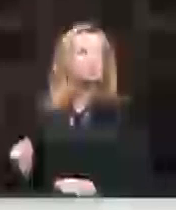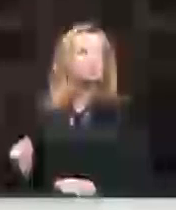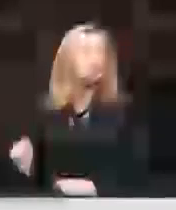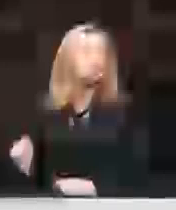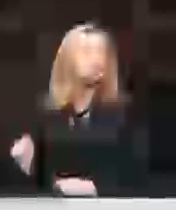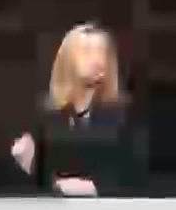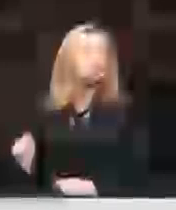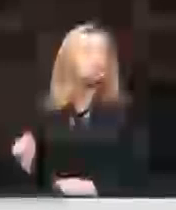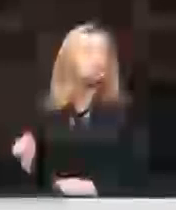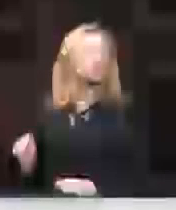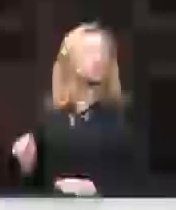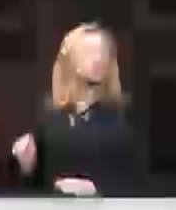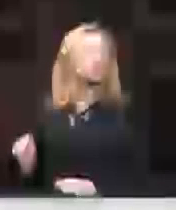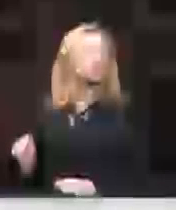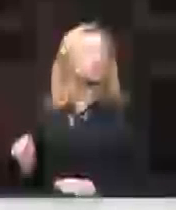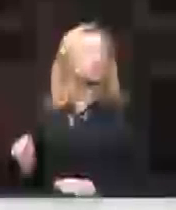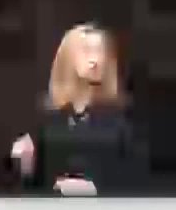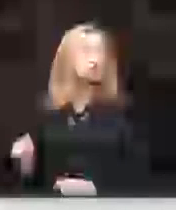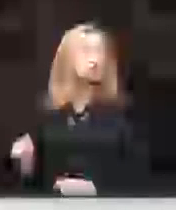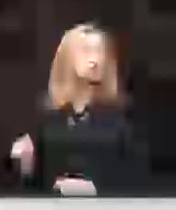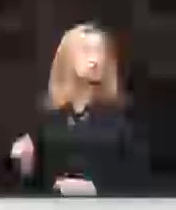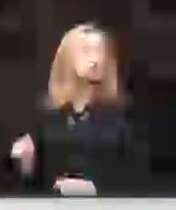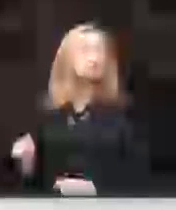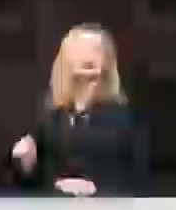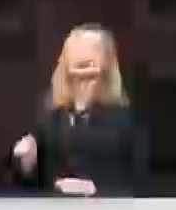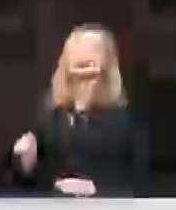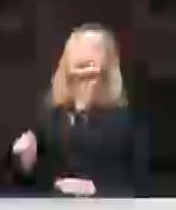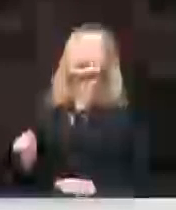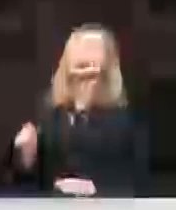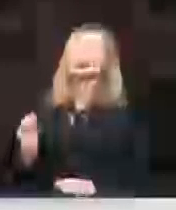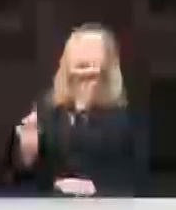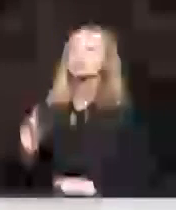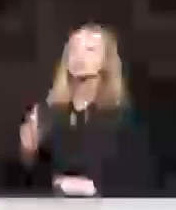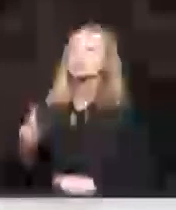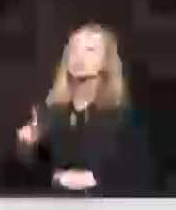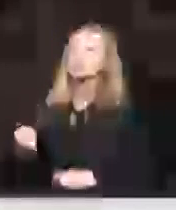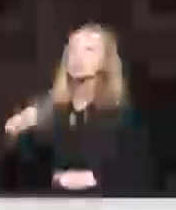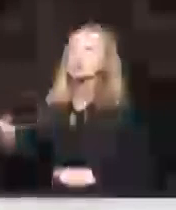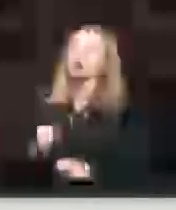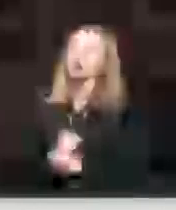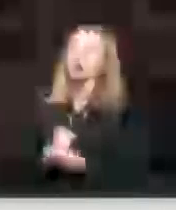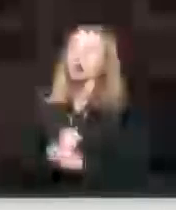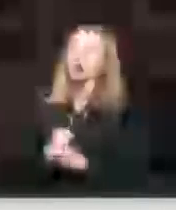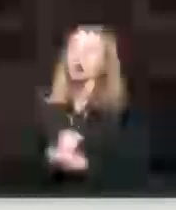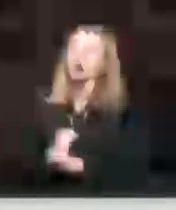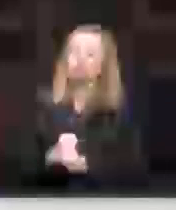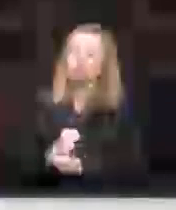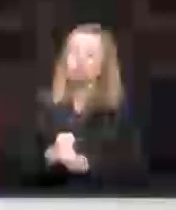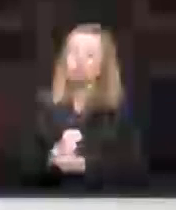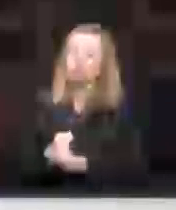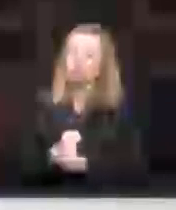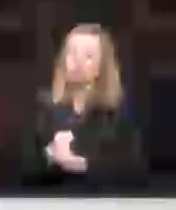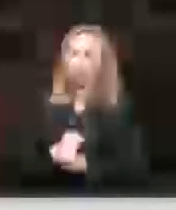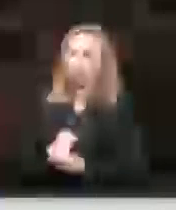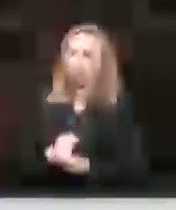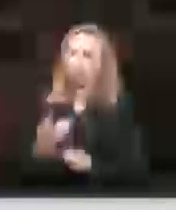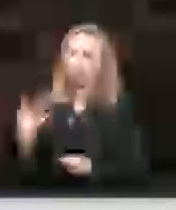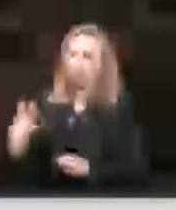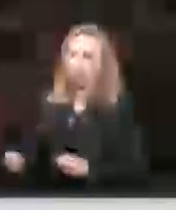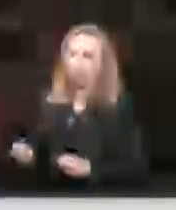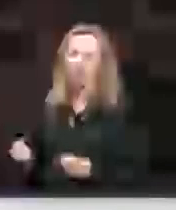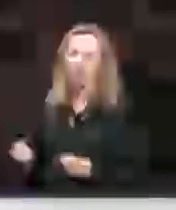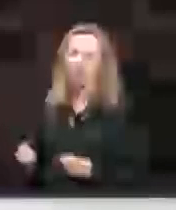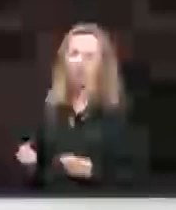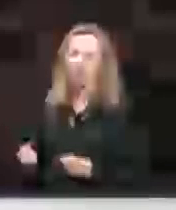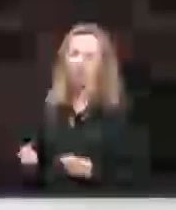Rio, o servidor só contribuía para a pensão e não para a aposentadoria. A aposentadoria era um direito. Com a